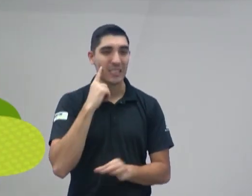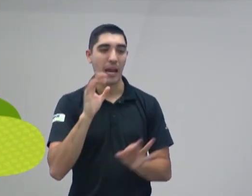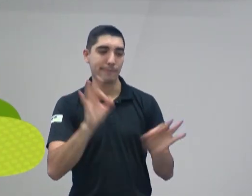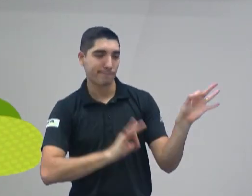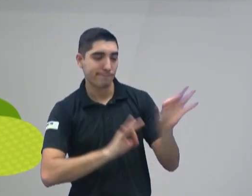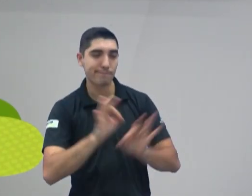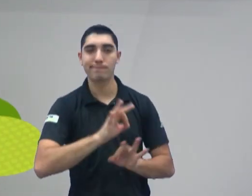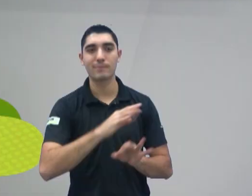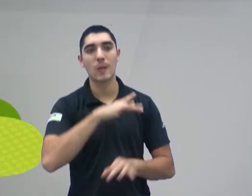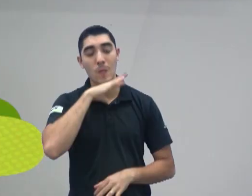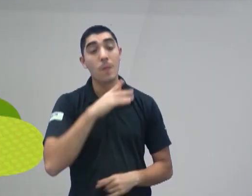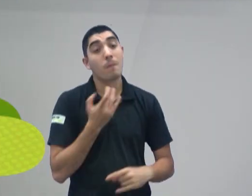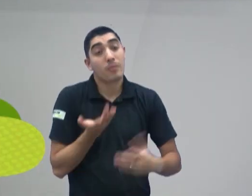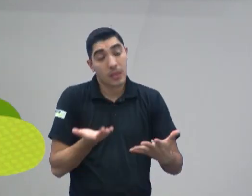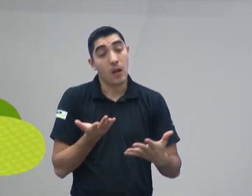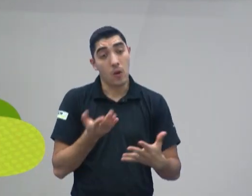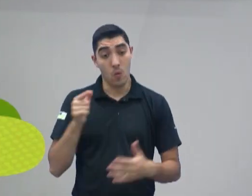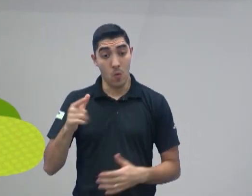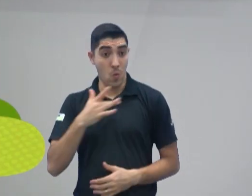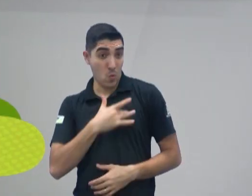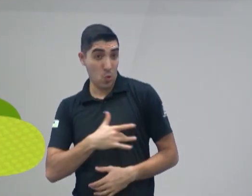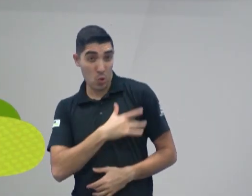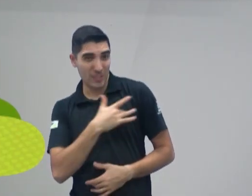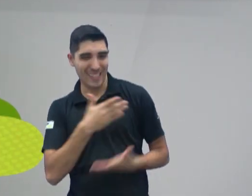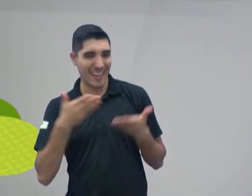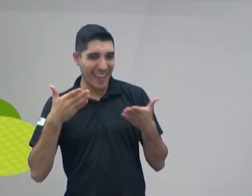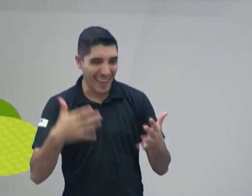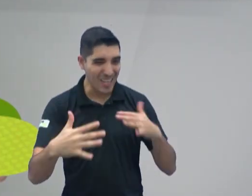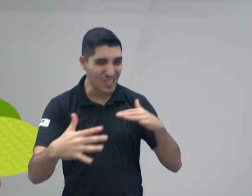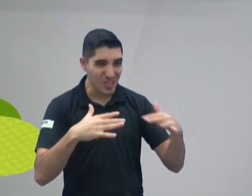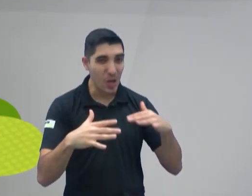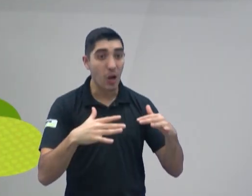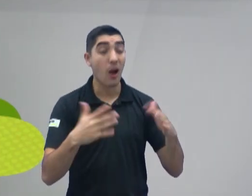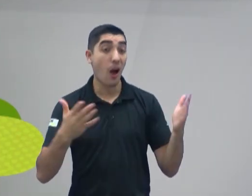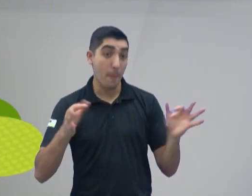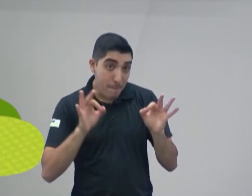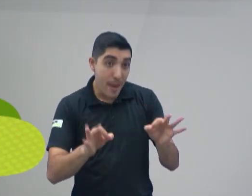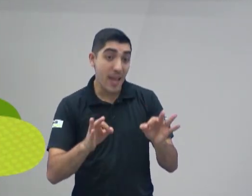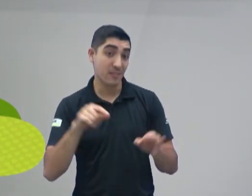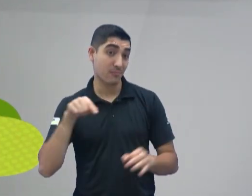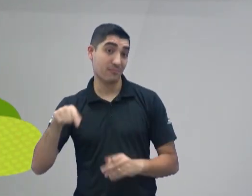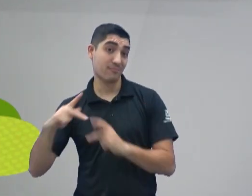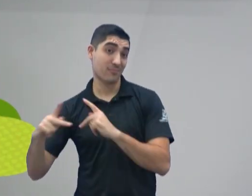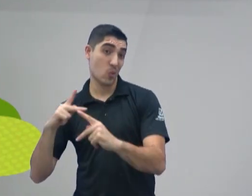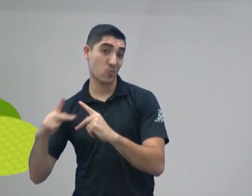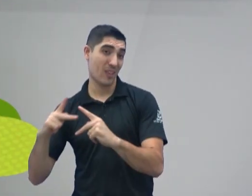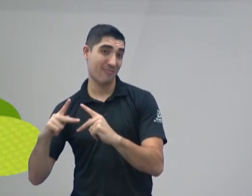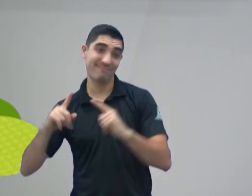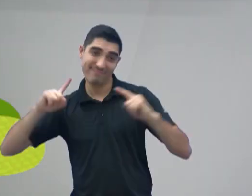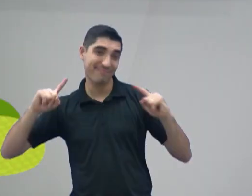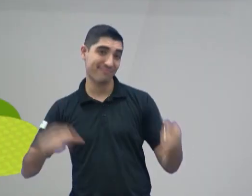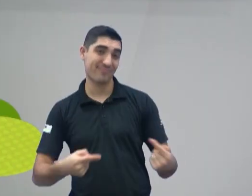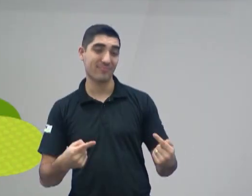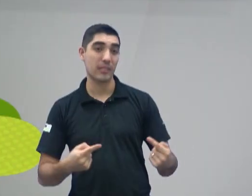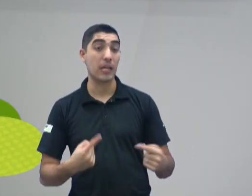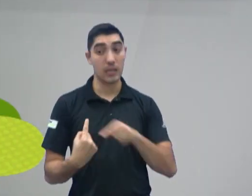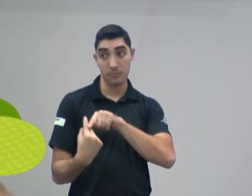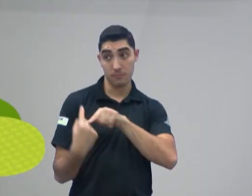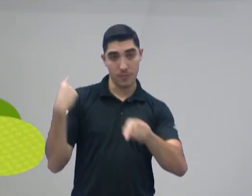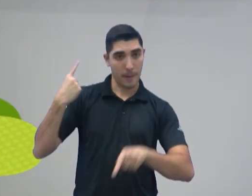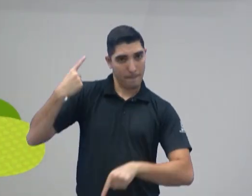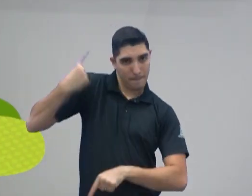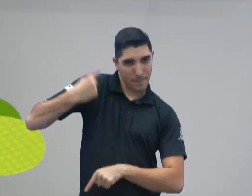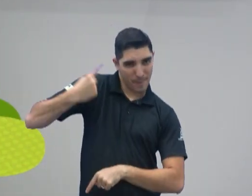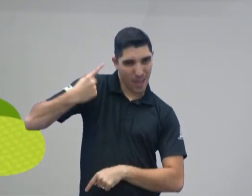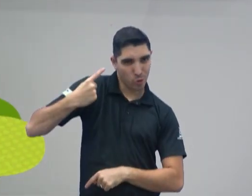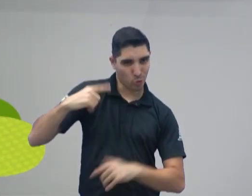ver no seu primeiro compromisso aqui em São Paulo contra o São José. Lá no NBB, na primeira rodada do NBB, o São José venceu bem. Então,